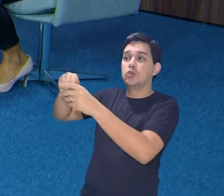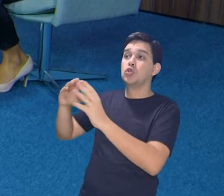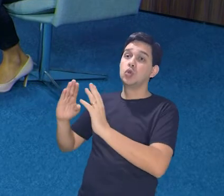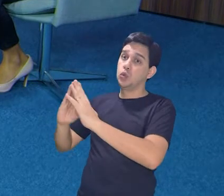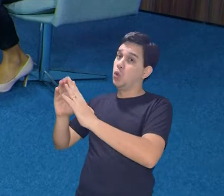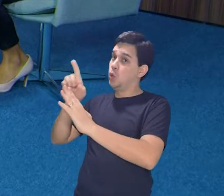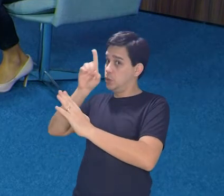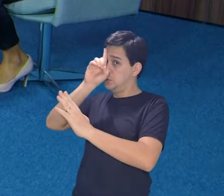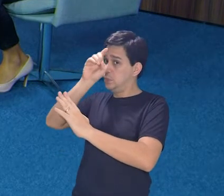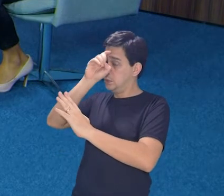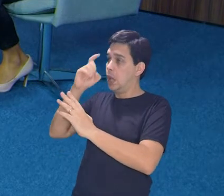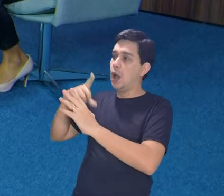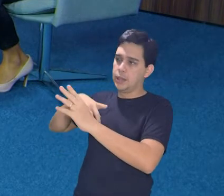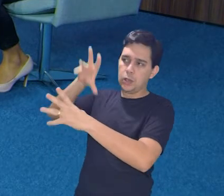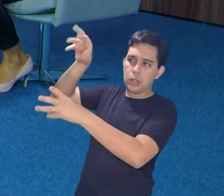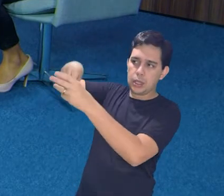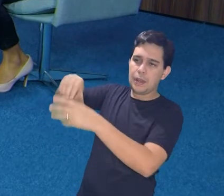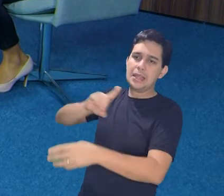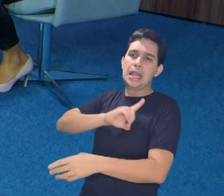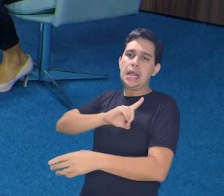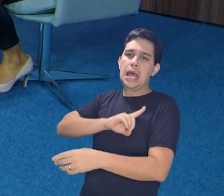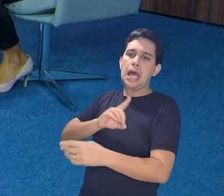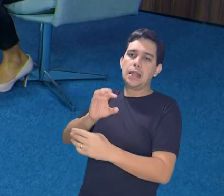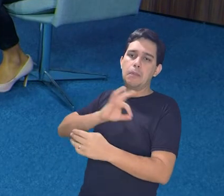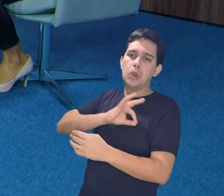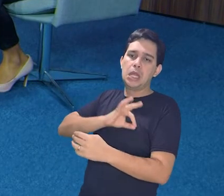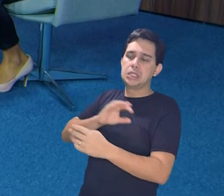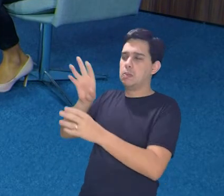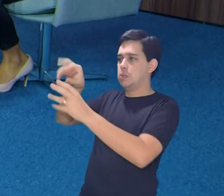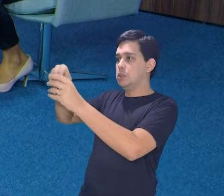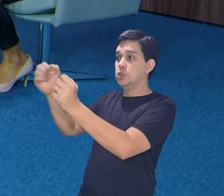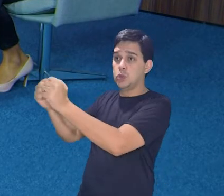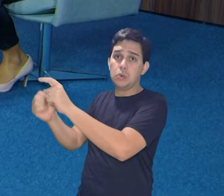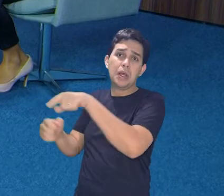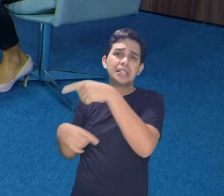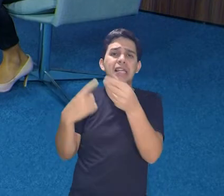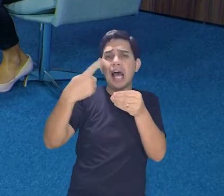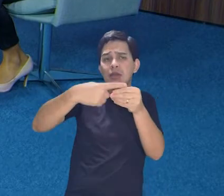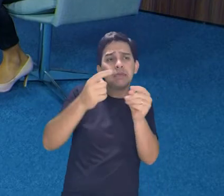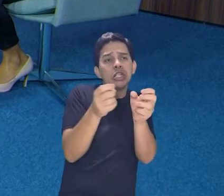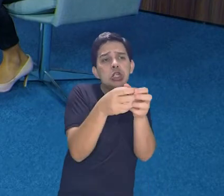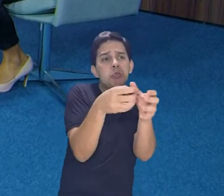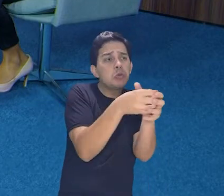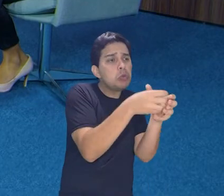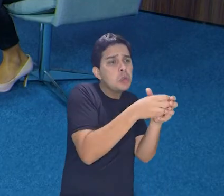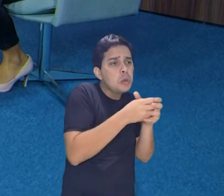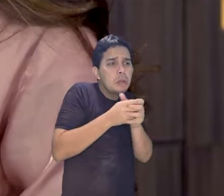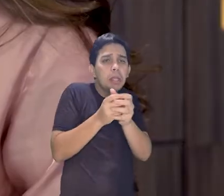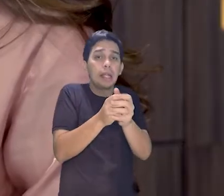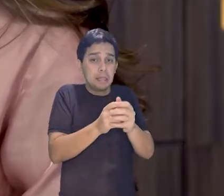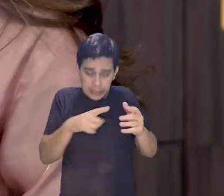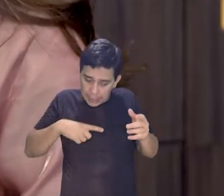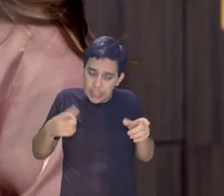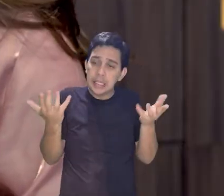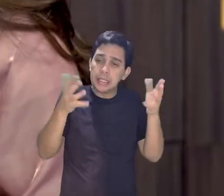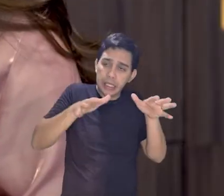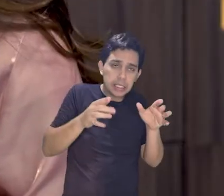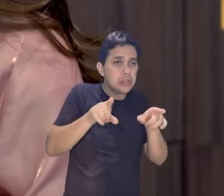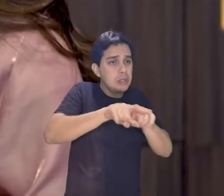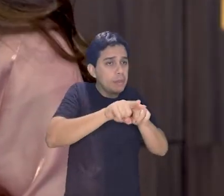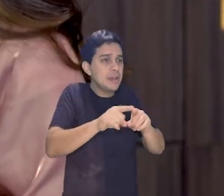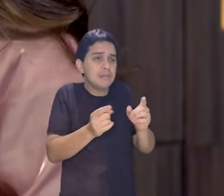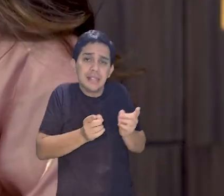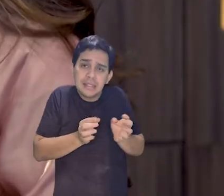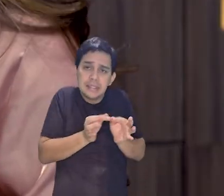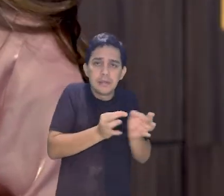os grandes centros e para a região metropolitana e cidades menores no interior, onde há essa integração, mas de uma outra maneira. E existe um